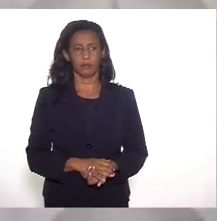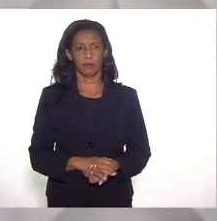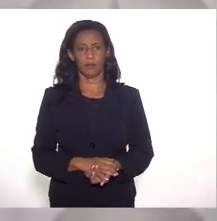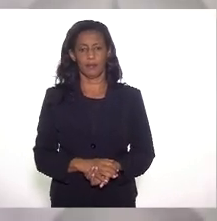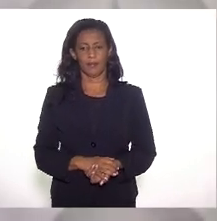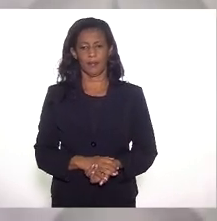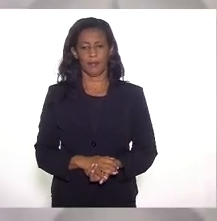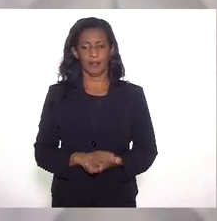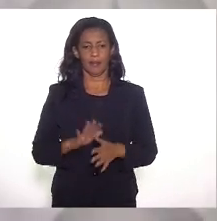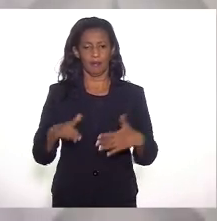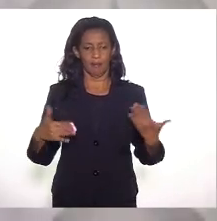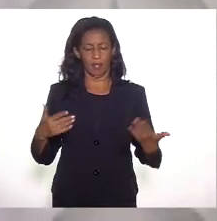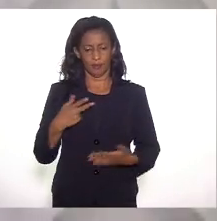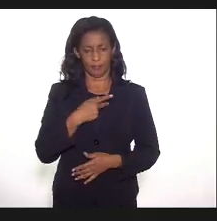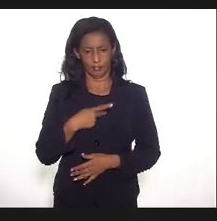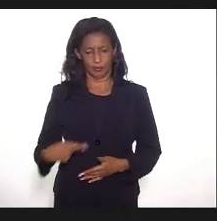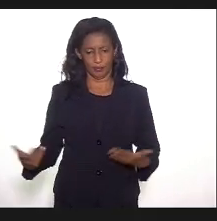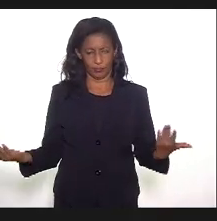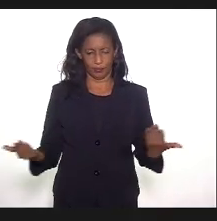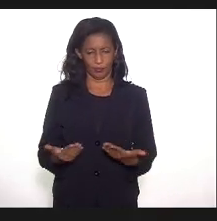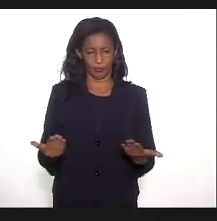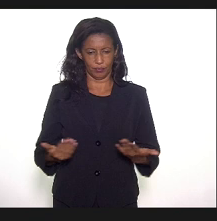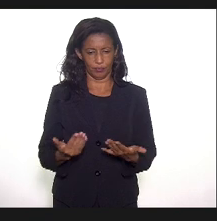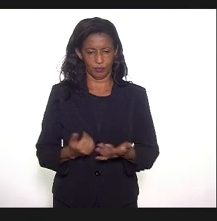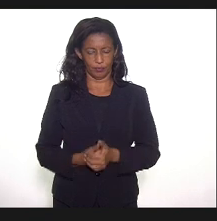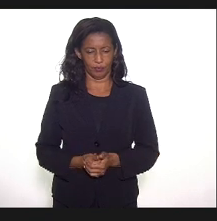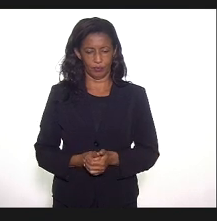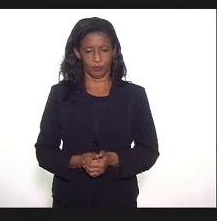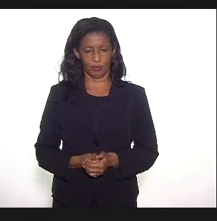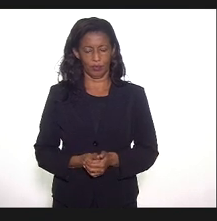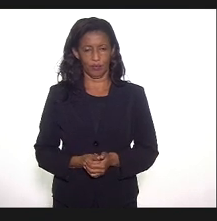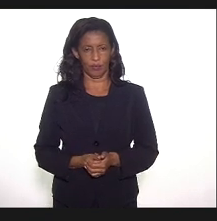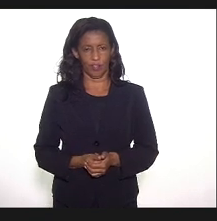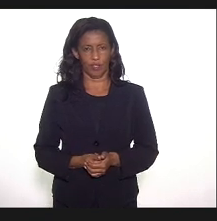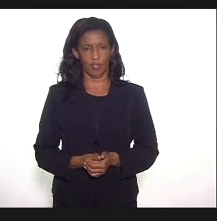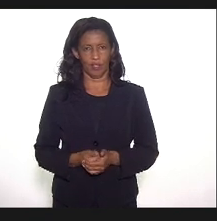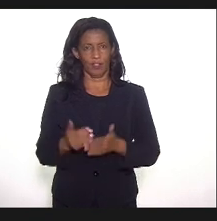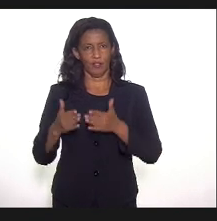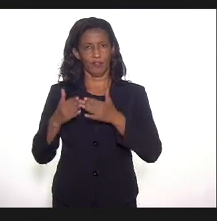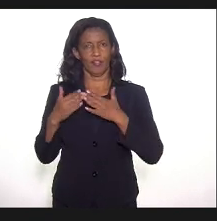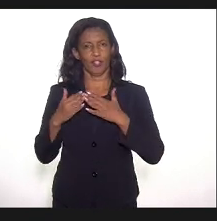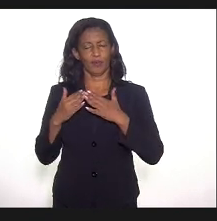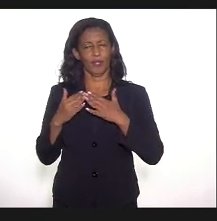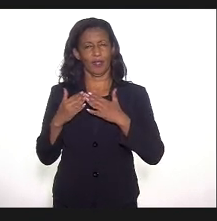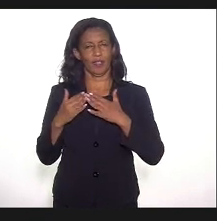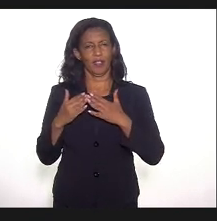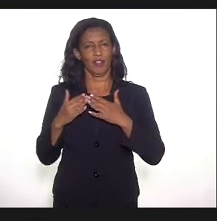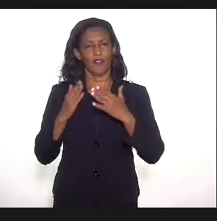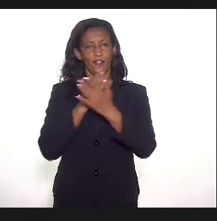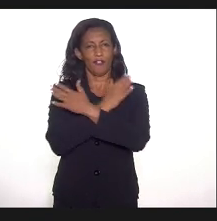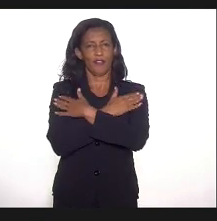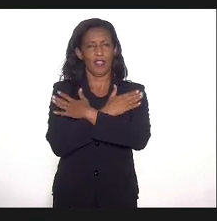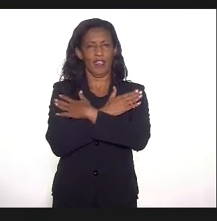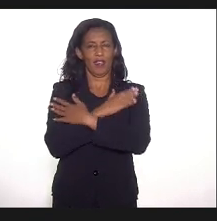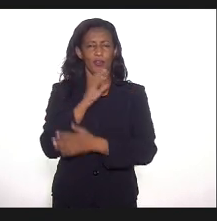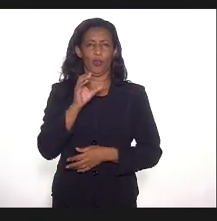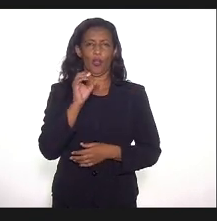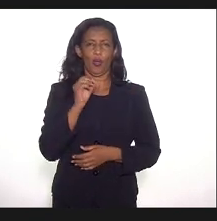senhora presidente, hoje é a véspera do feriado de Corpus Christi. Em